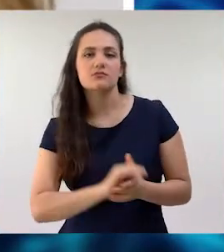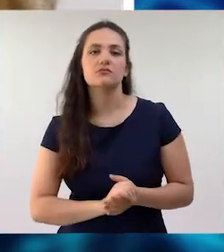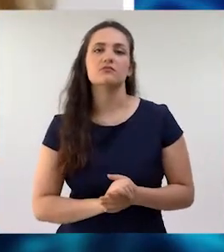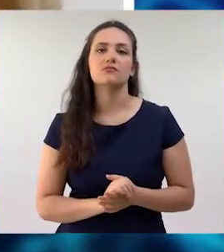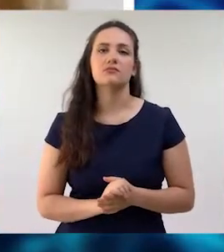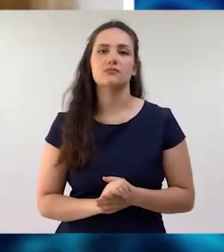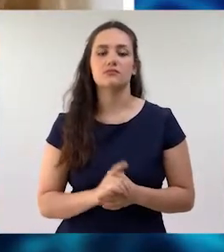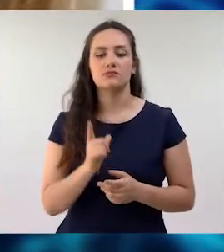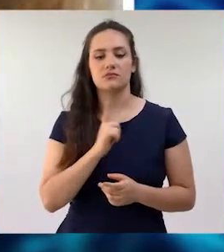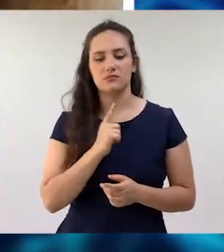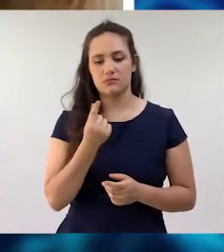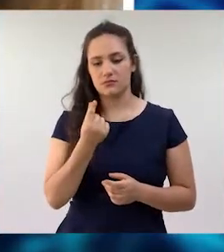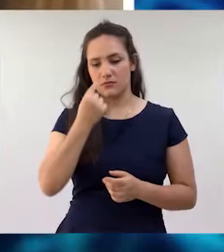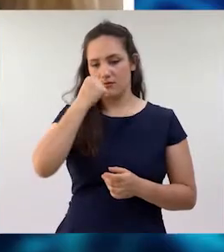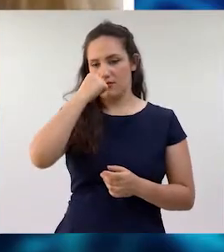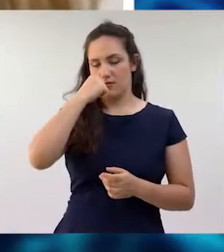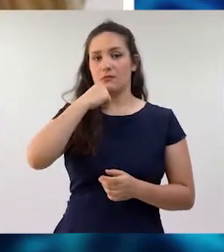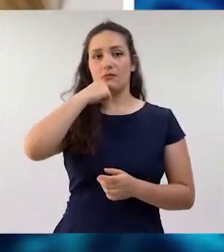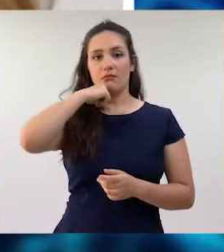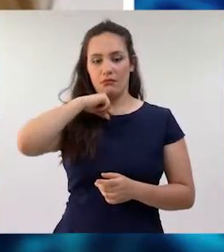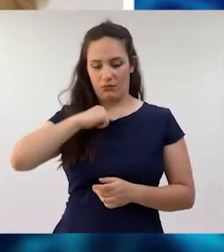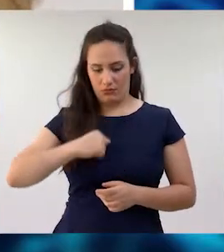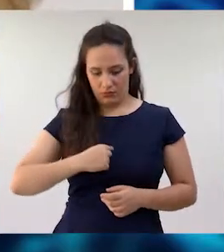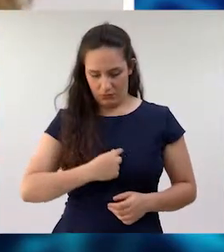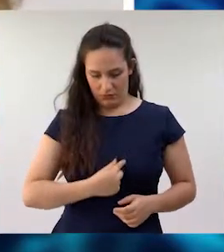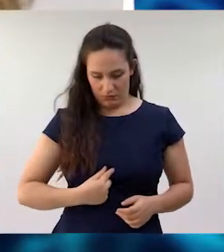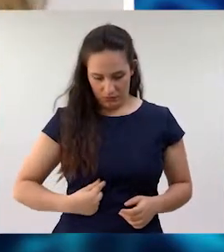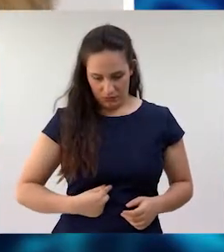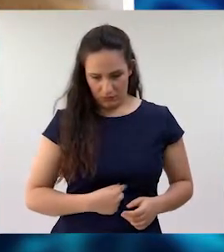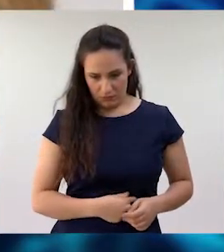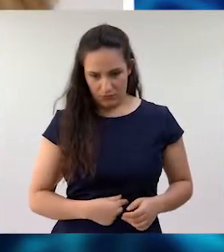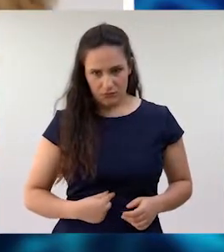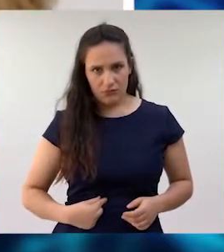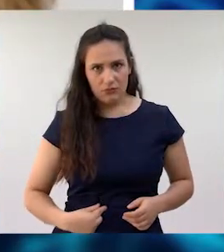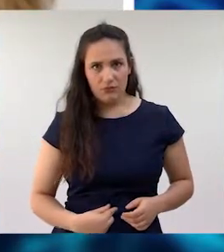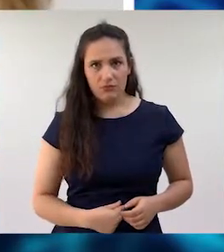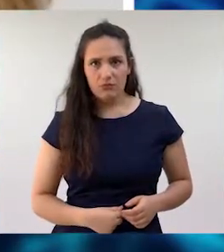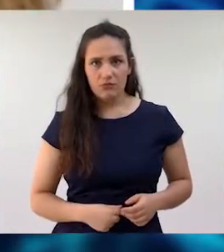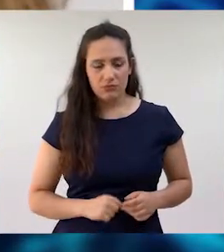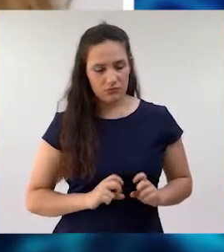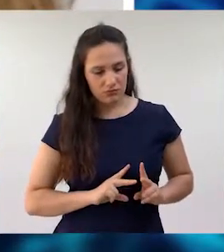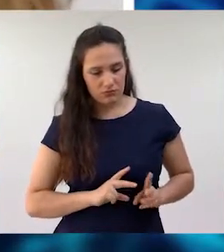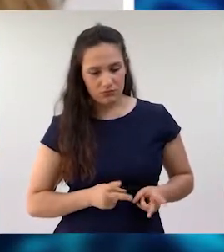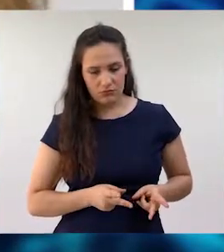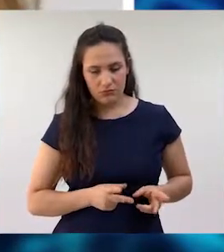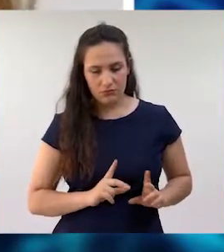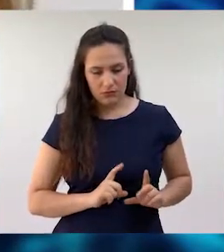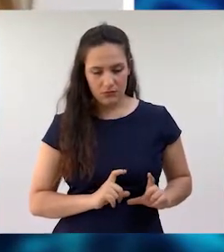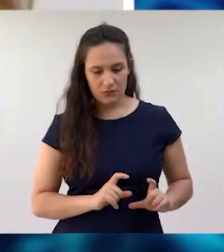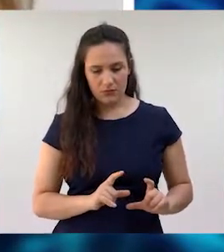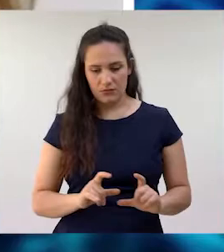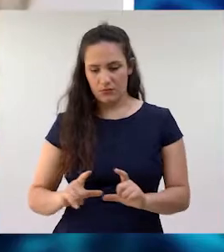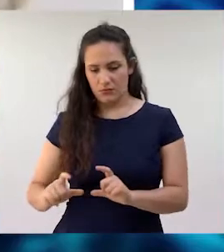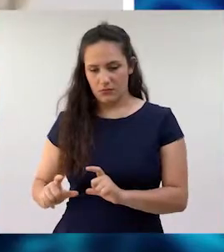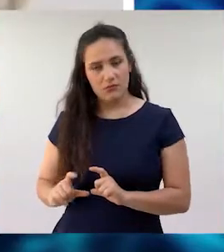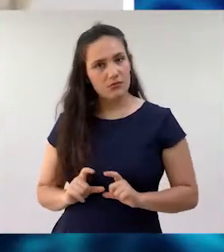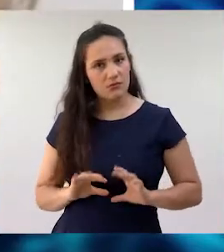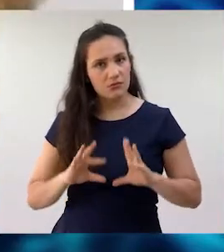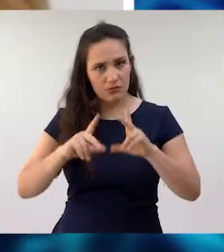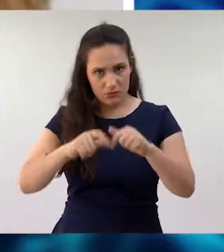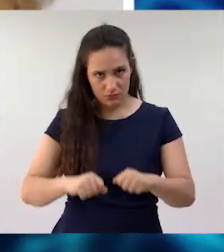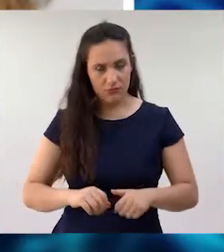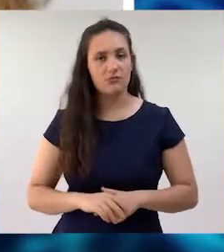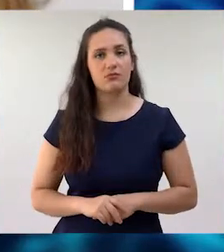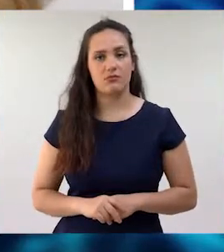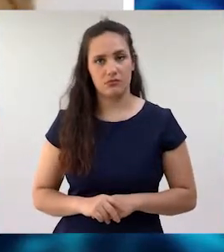métodos. Então, surgiu a cápsula endoscópica, em que o paciente toma uma pílulazinha e ela vai fotografando o intestino, tanto o